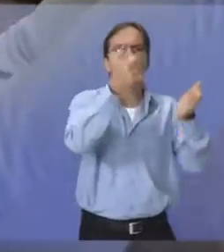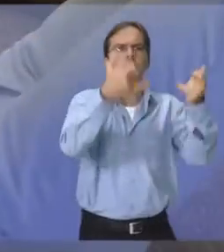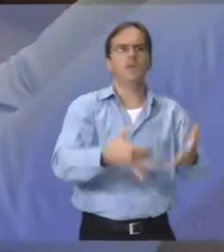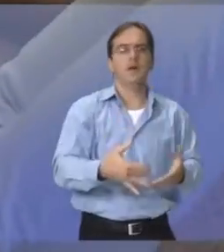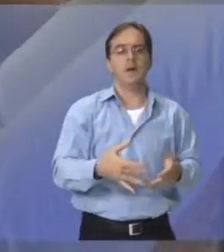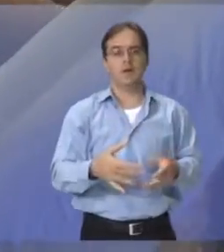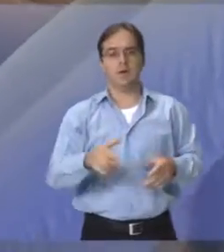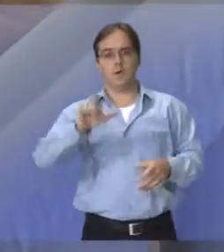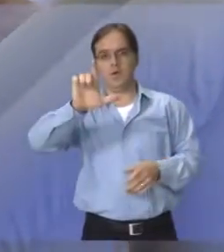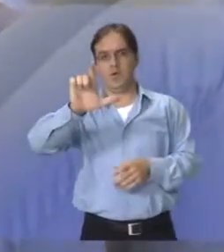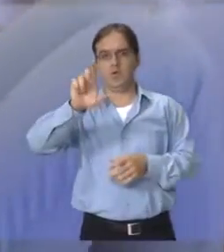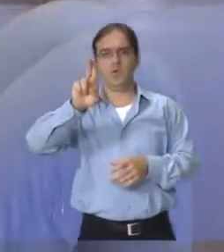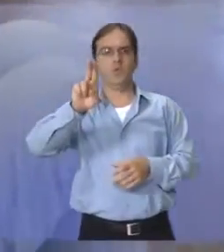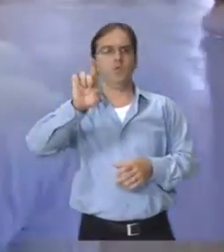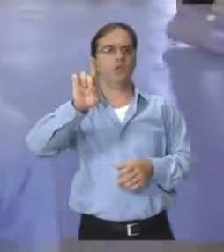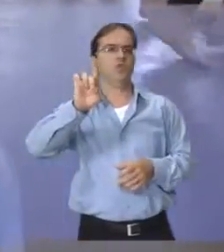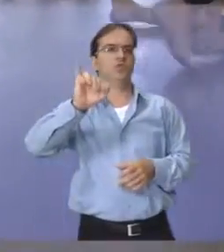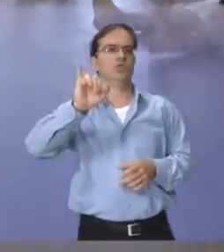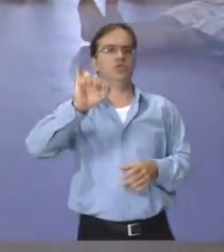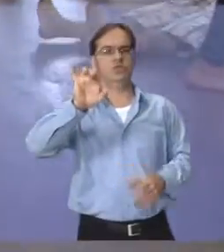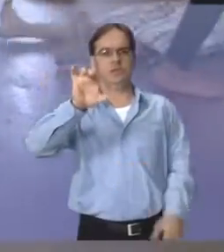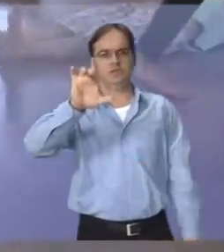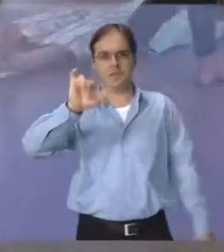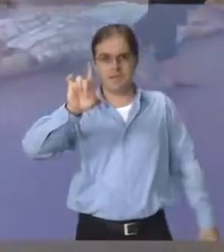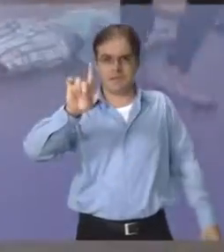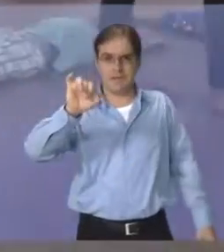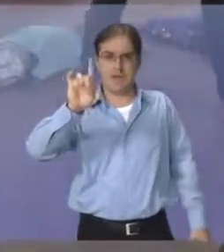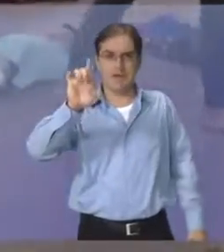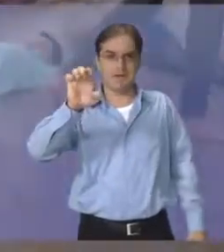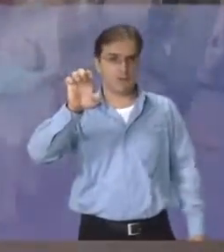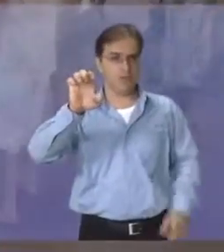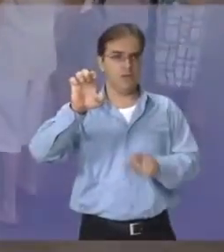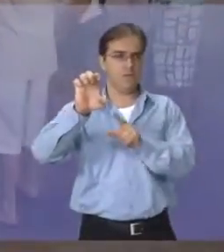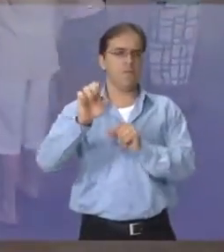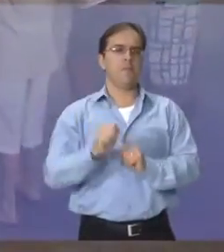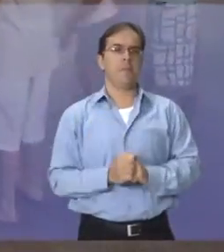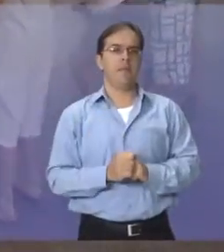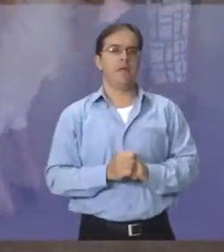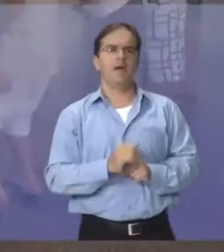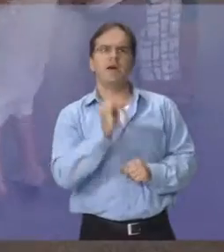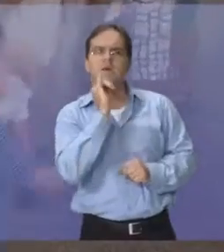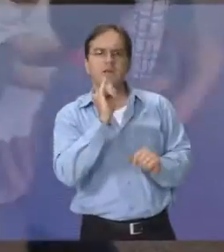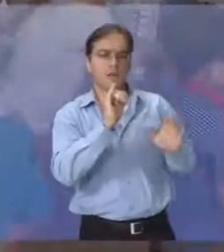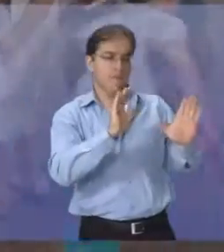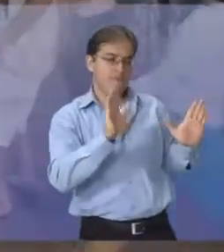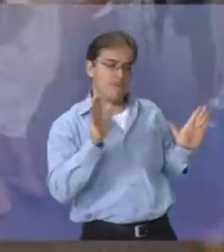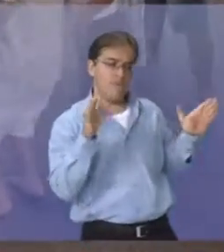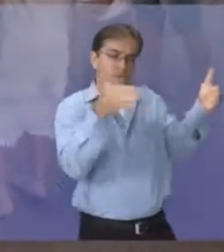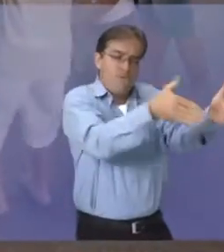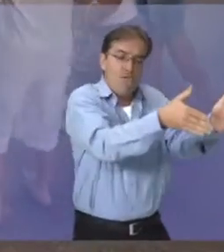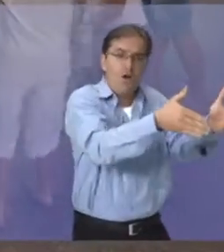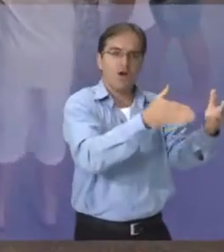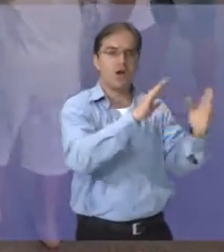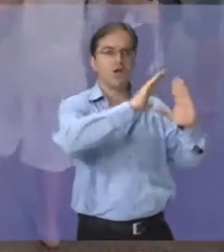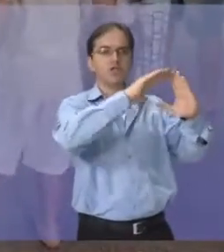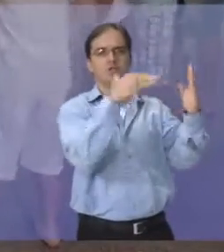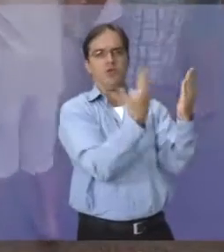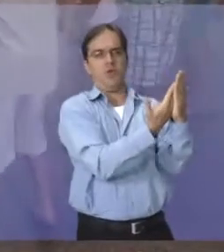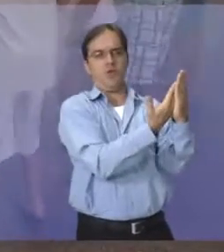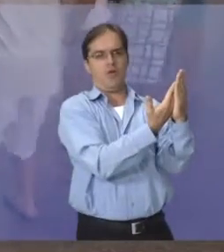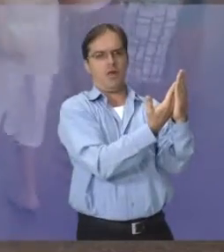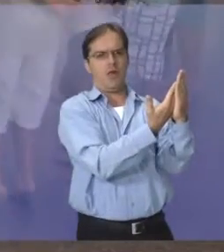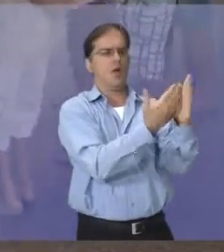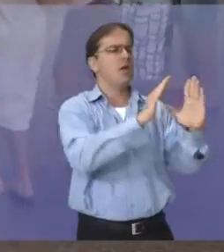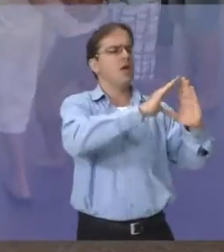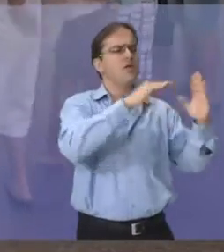no contexto escolar, ou seja, nos interessa saber como é que as escolas elas têm representado